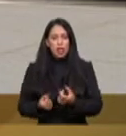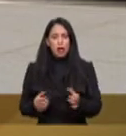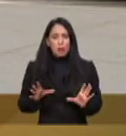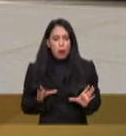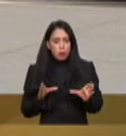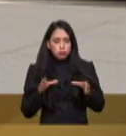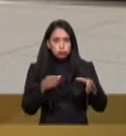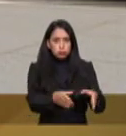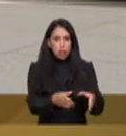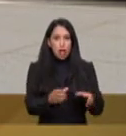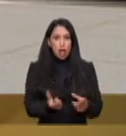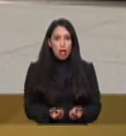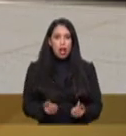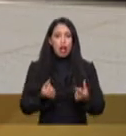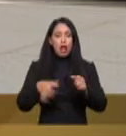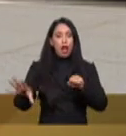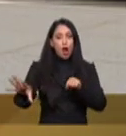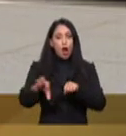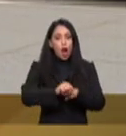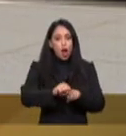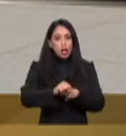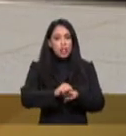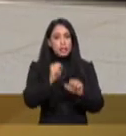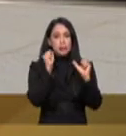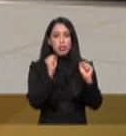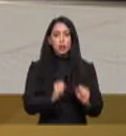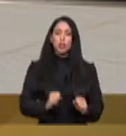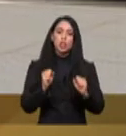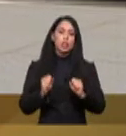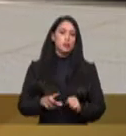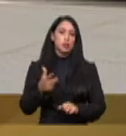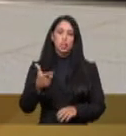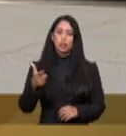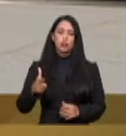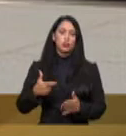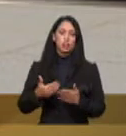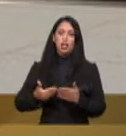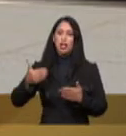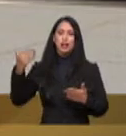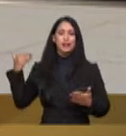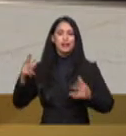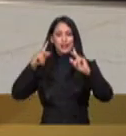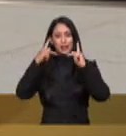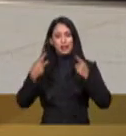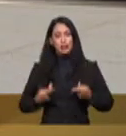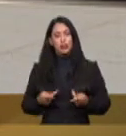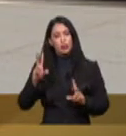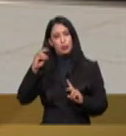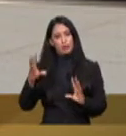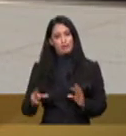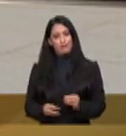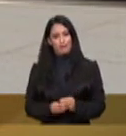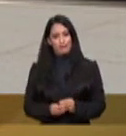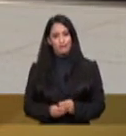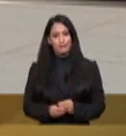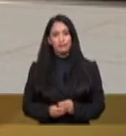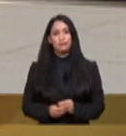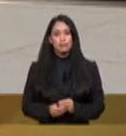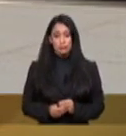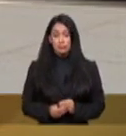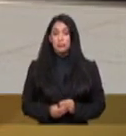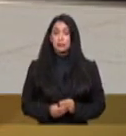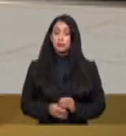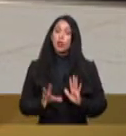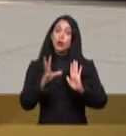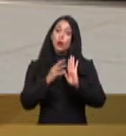riqueza, conhecimento e poder sem precedentes na história humana. Fecho aspas. Sobre esse